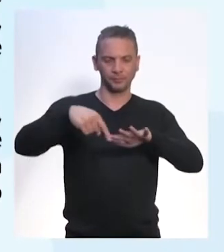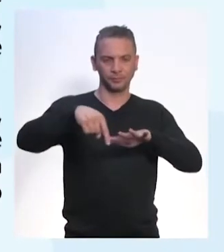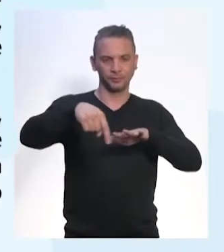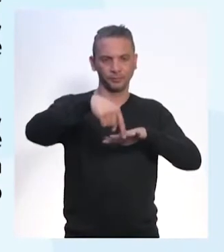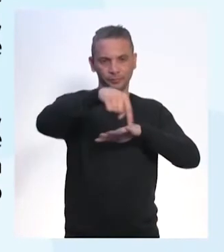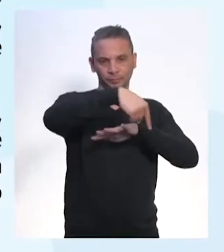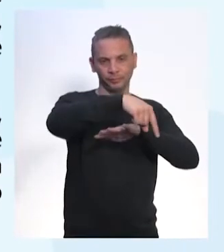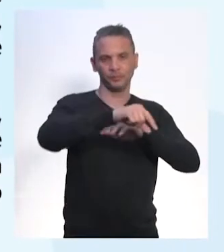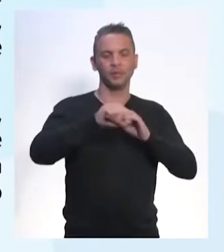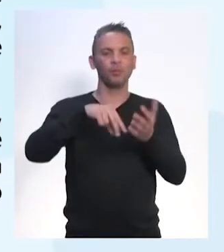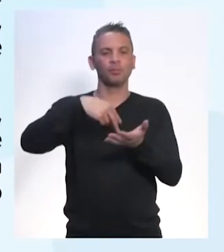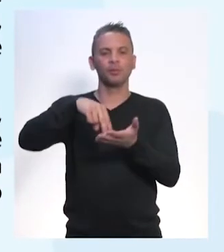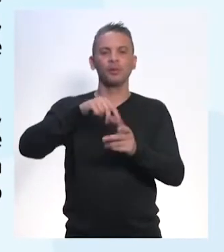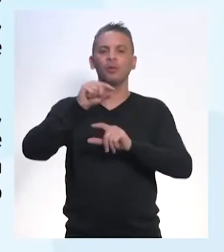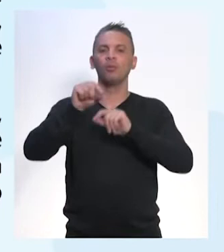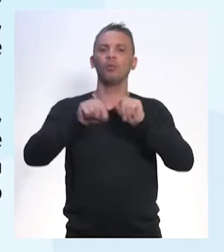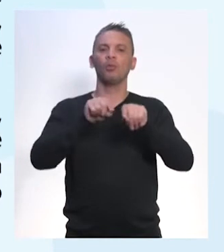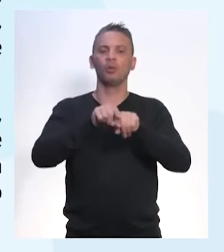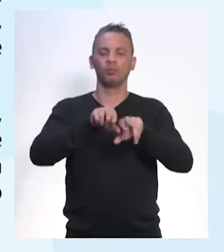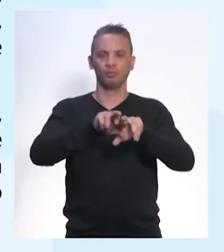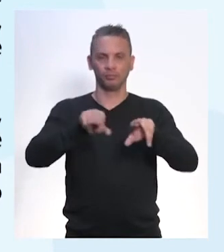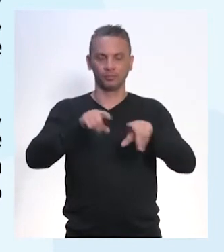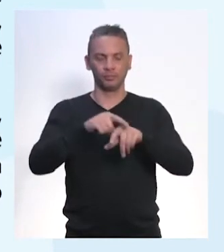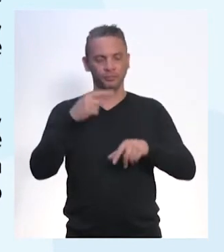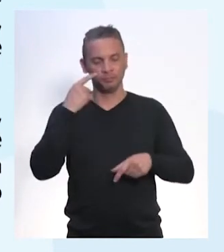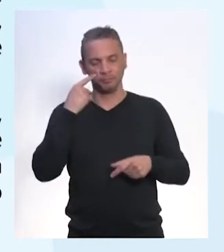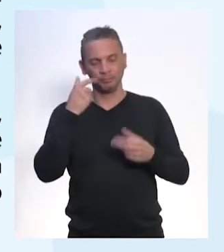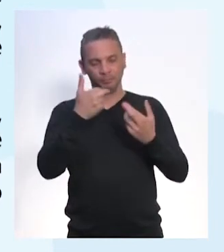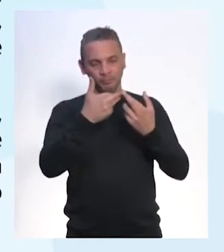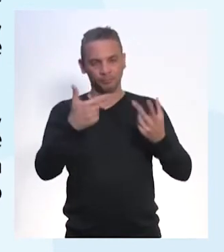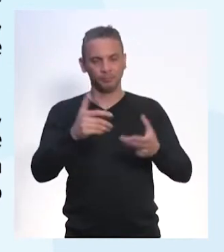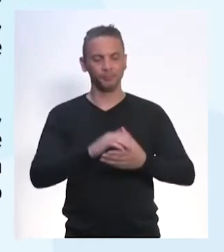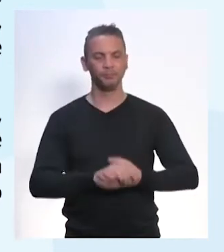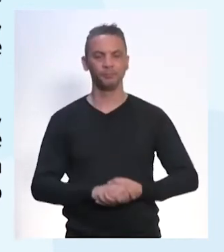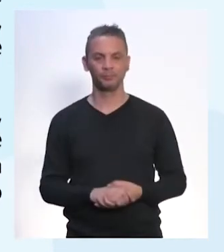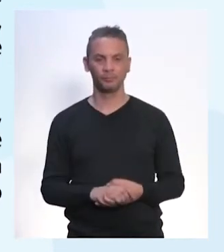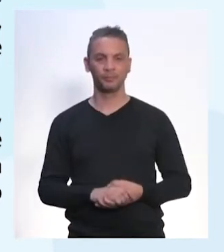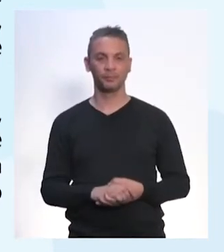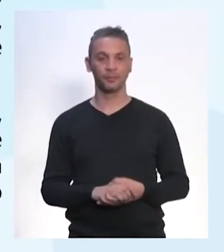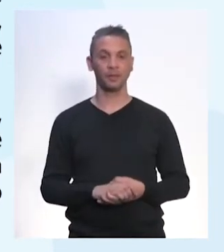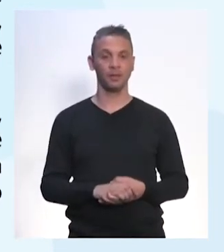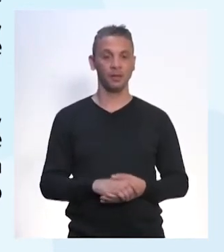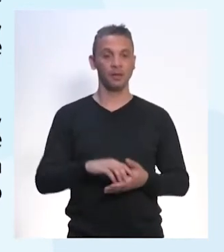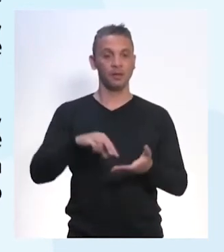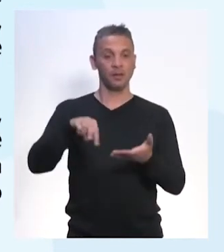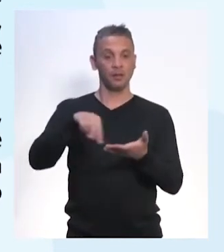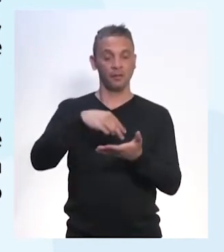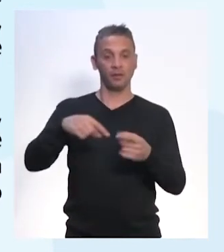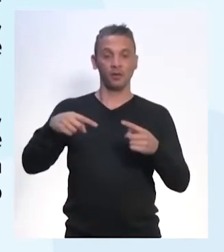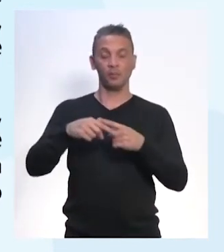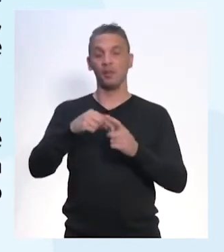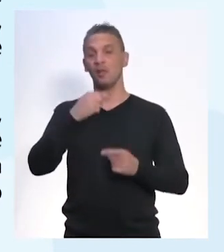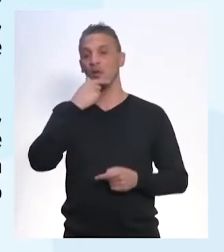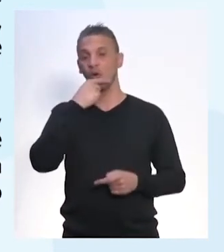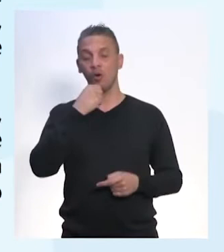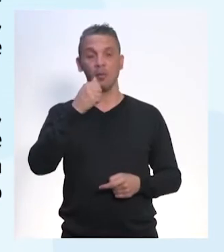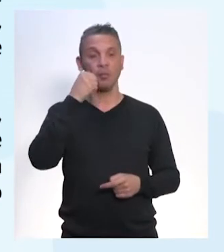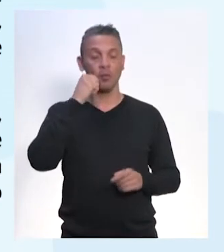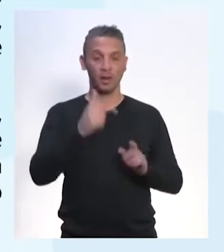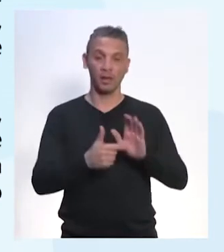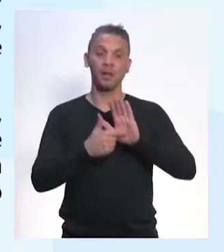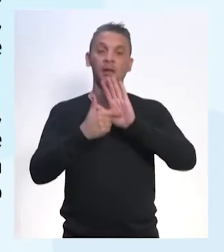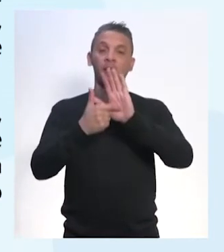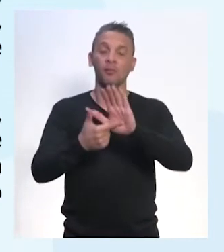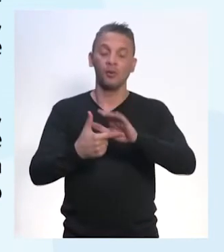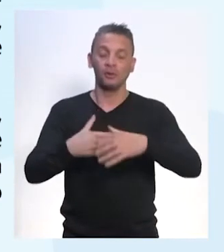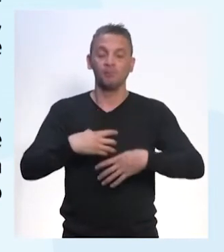algumas modalidades aí bem diferentes, como essas que vocês citaram aqui. Então, a dança corresponde à ação humana de expressar ideias e sentimentos